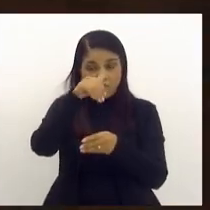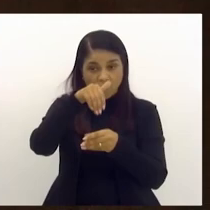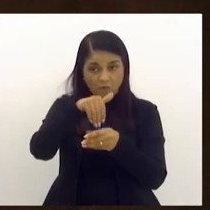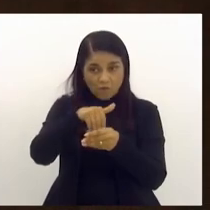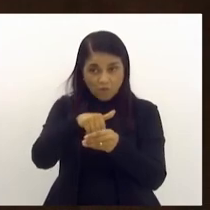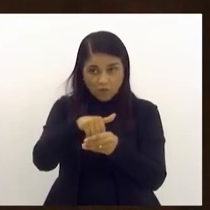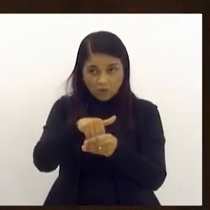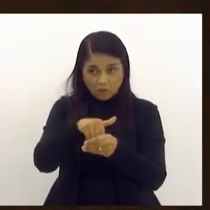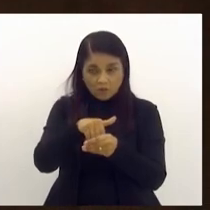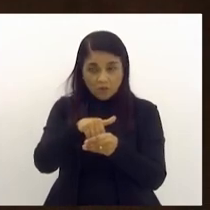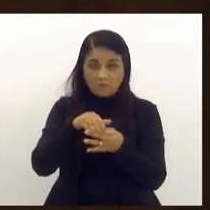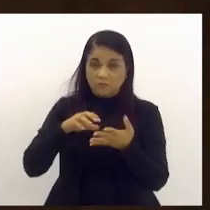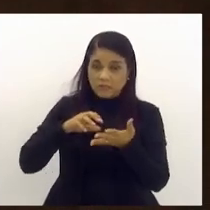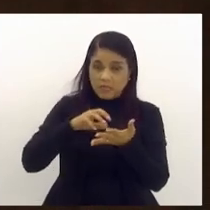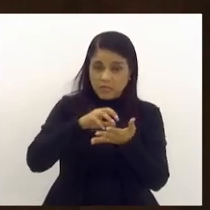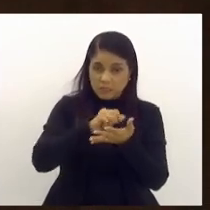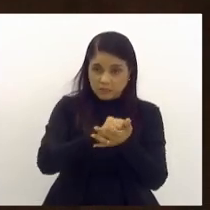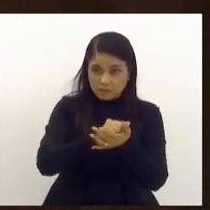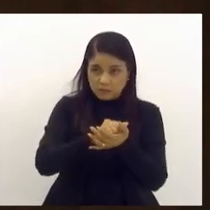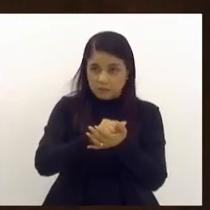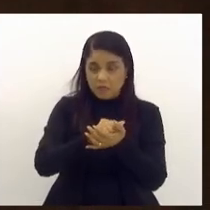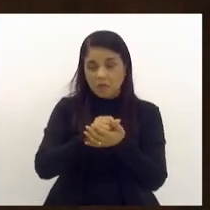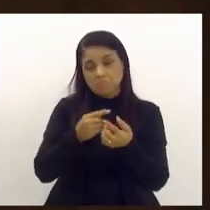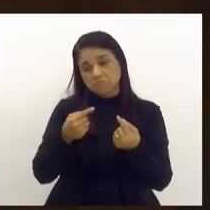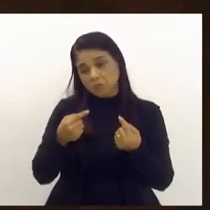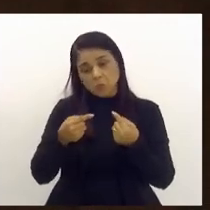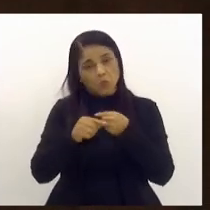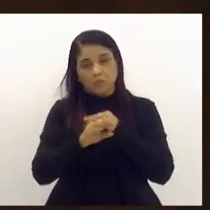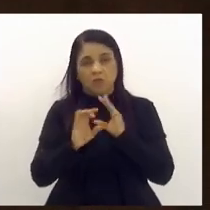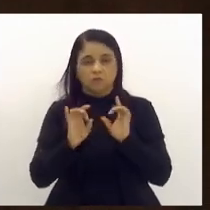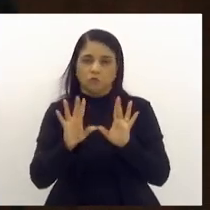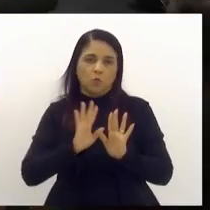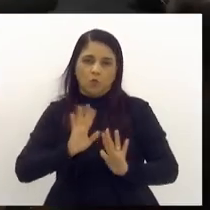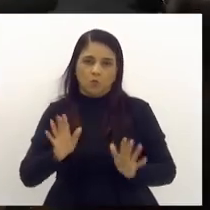simbólica, registrando os votos, quem queira votar em contrário.